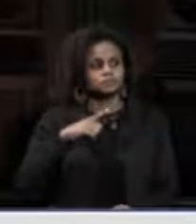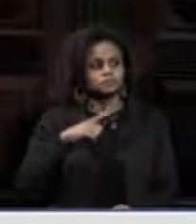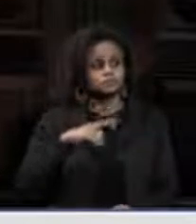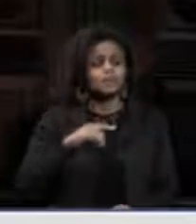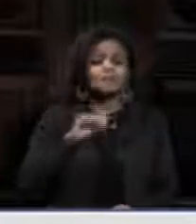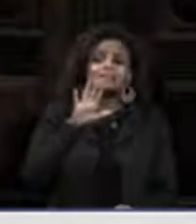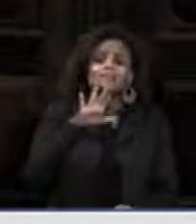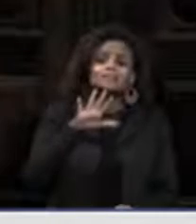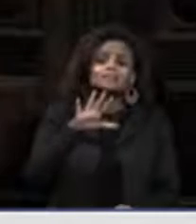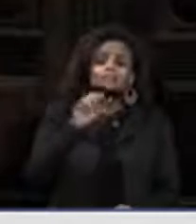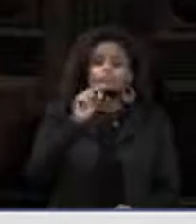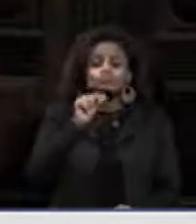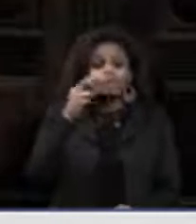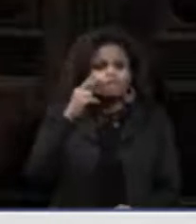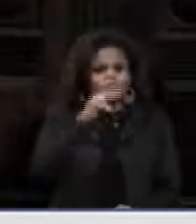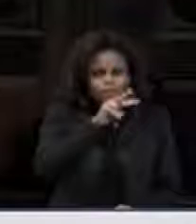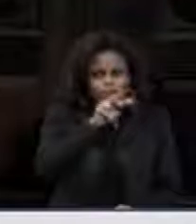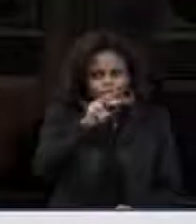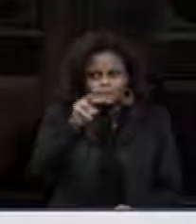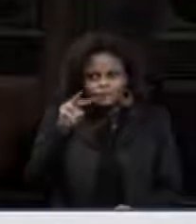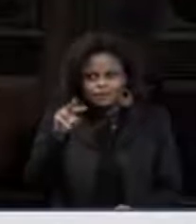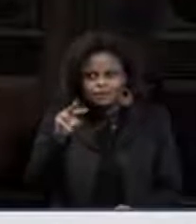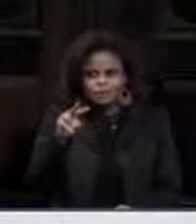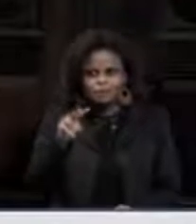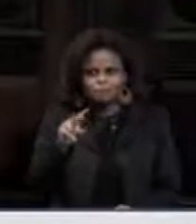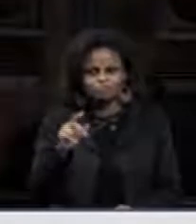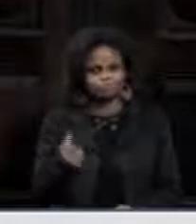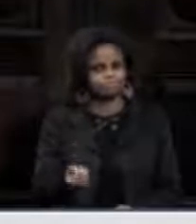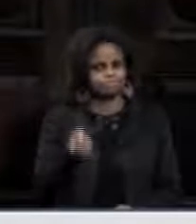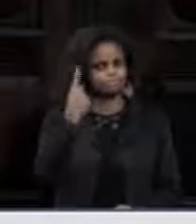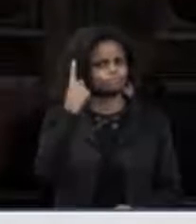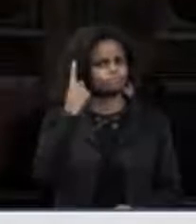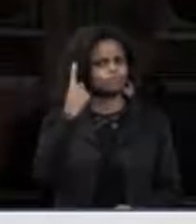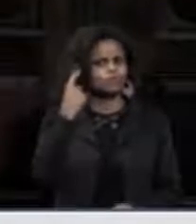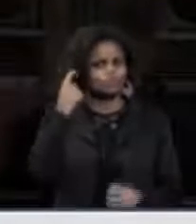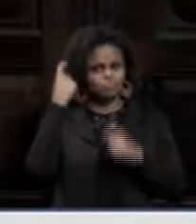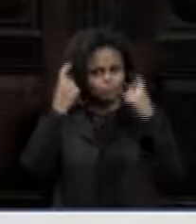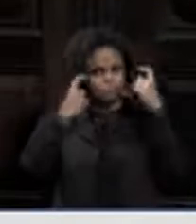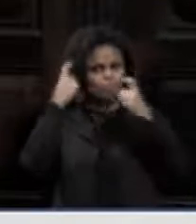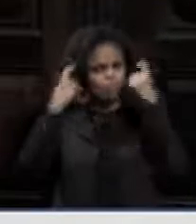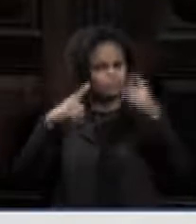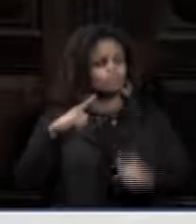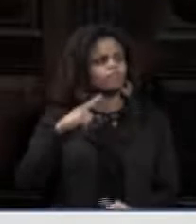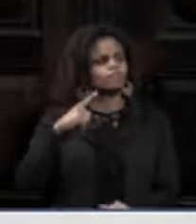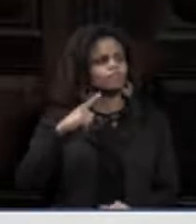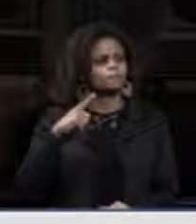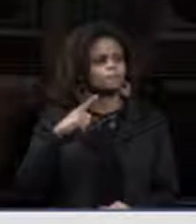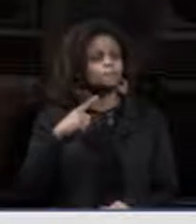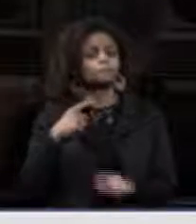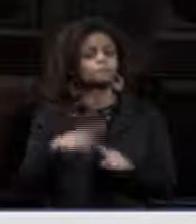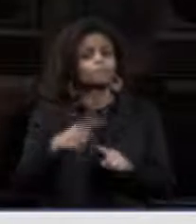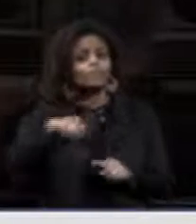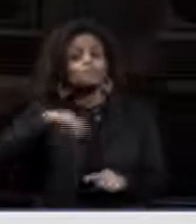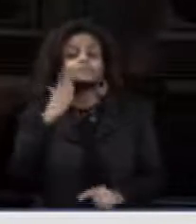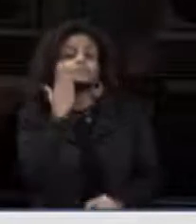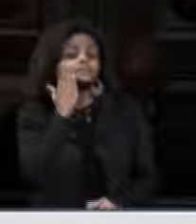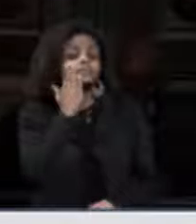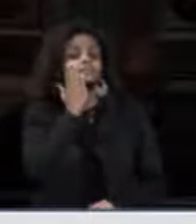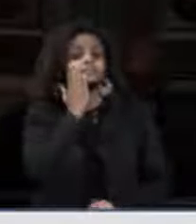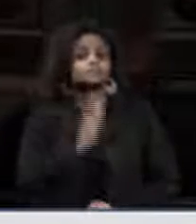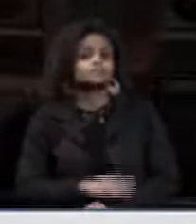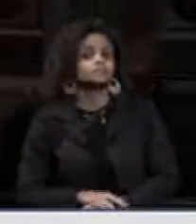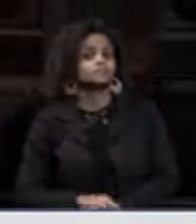é um negócio que começa a deixar qualquer pessoa preocupada, né? Até porque a gente sabe que